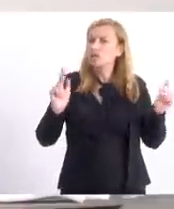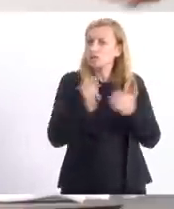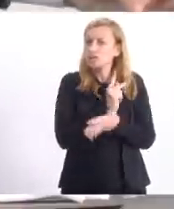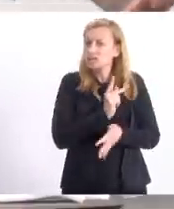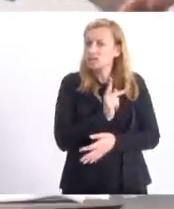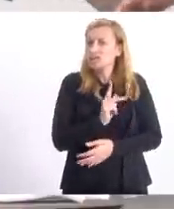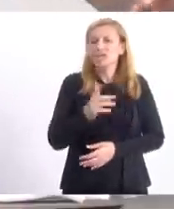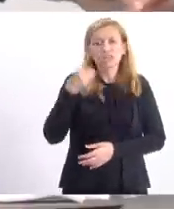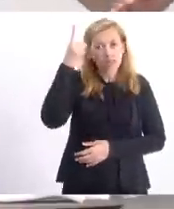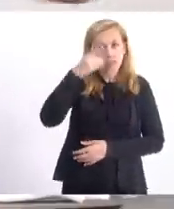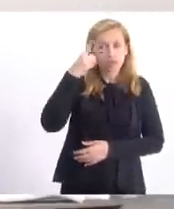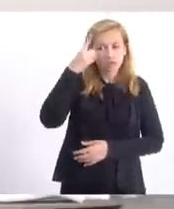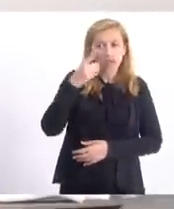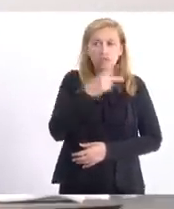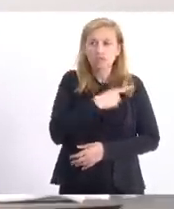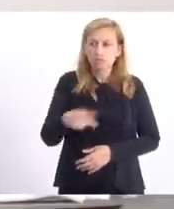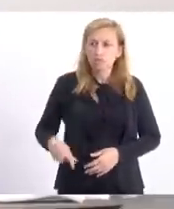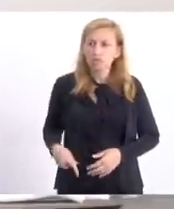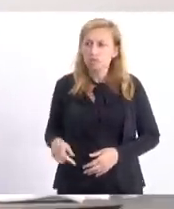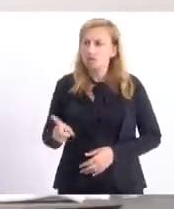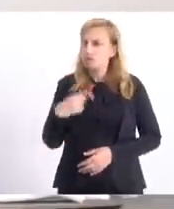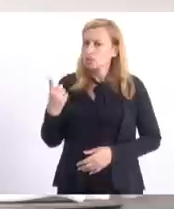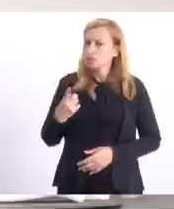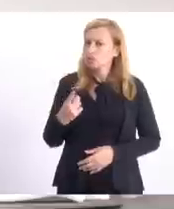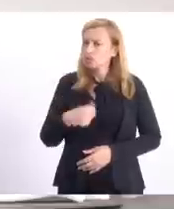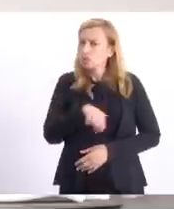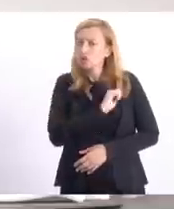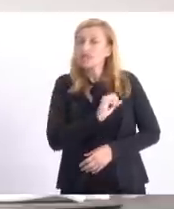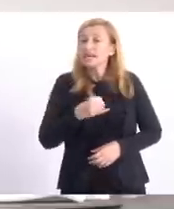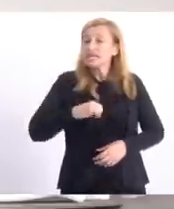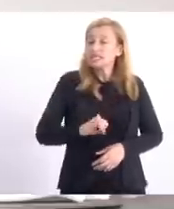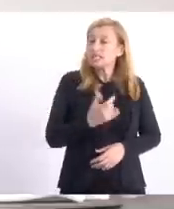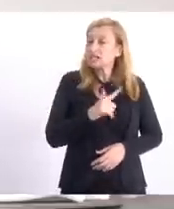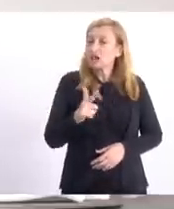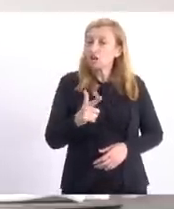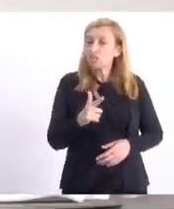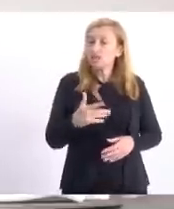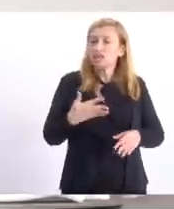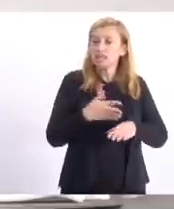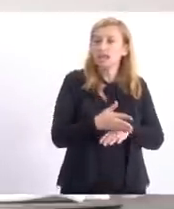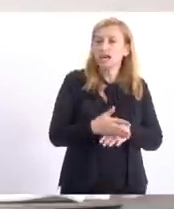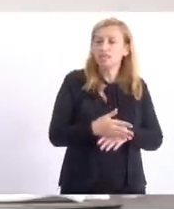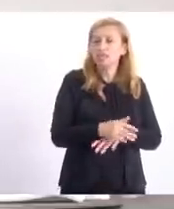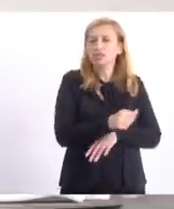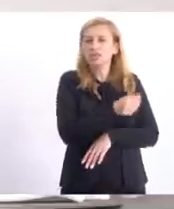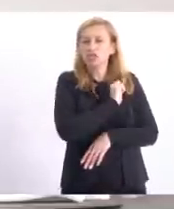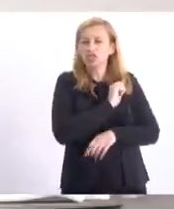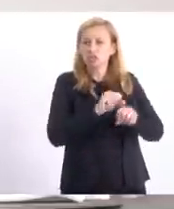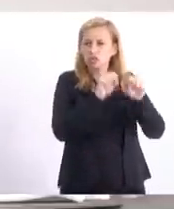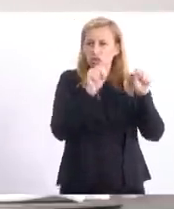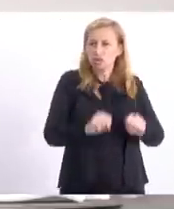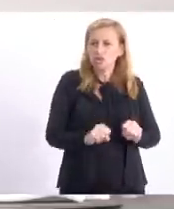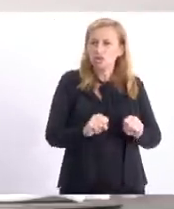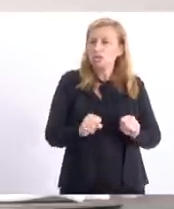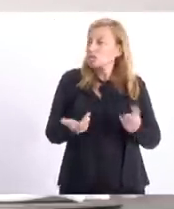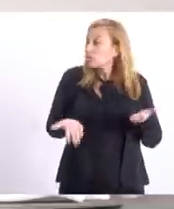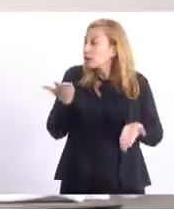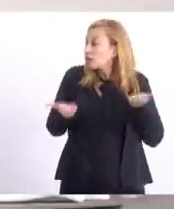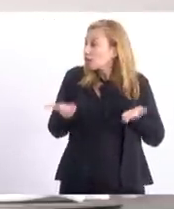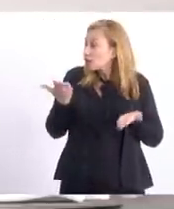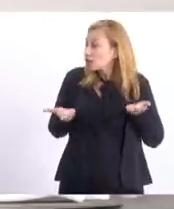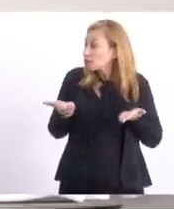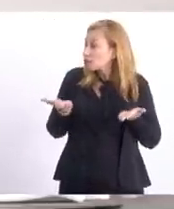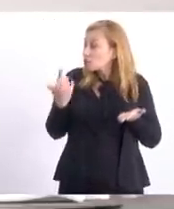O deputado, nosso presidente, diz, não estamos no regime. Se não entrarmos no regime de recuperação... Vamos buscar um equilíbrio, Márcio, então.